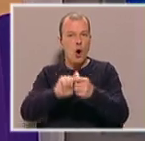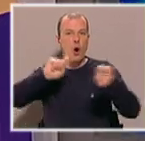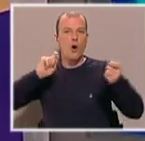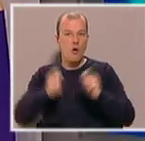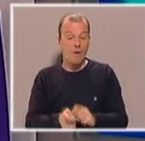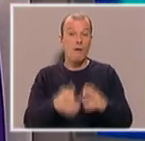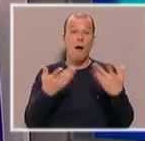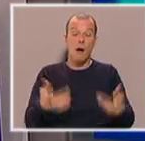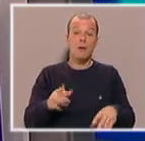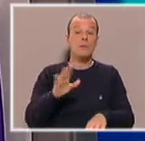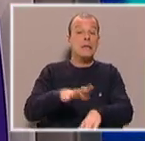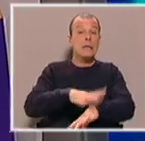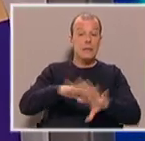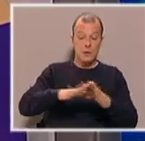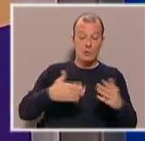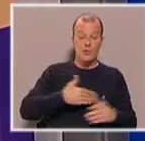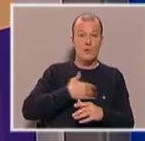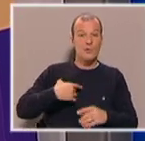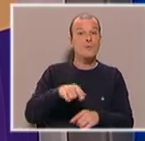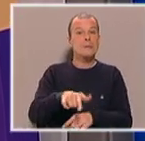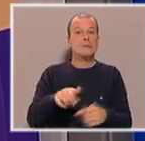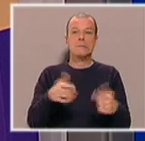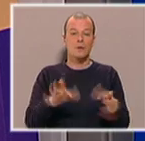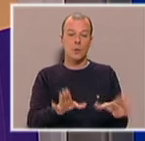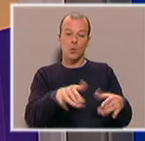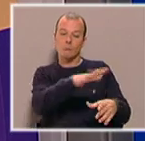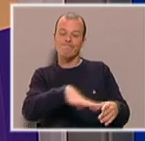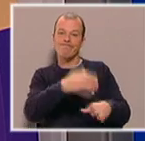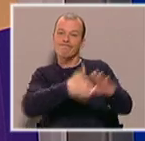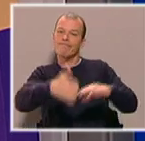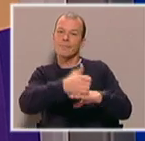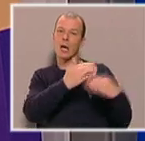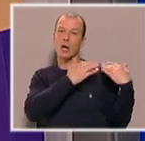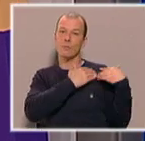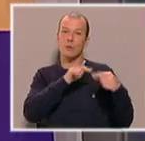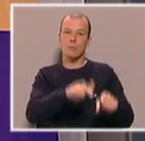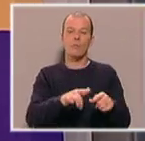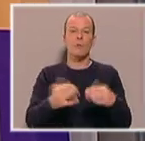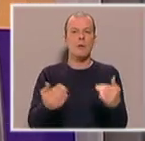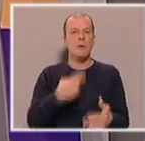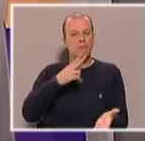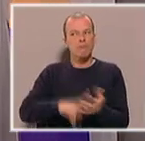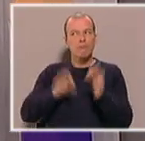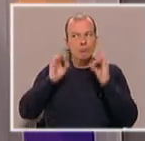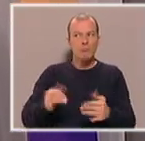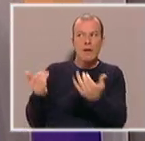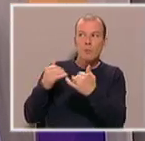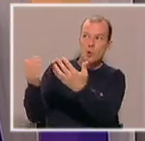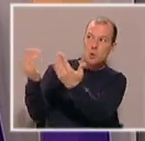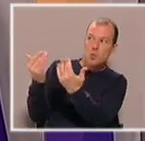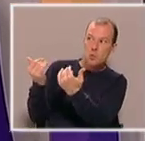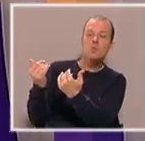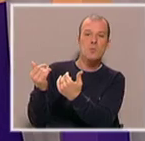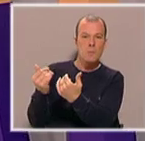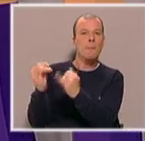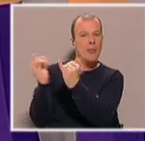referir, é feita pela Direção-Geral de Saúde, que é responsável por validar todas as informações que vêm de fora, ou seja, internacionais. Se